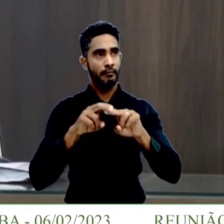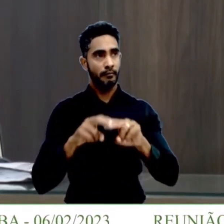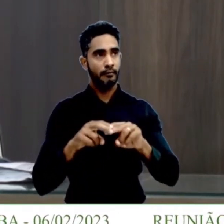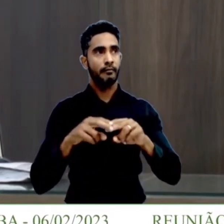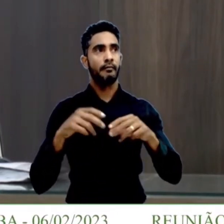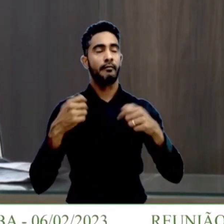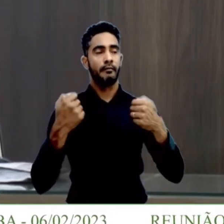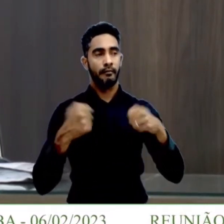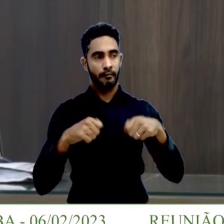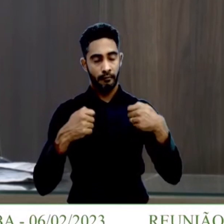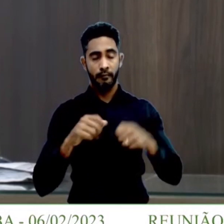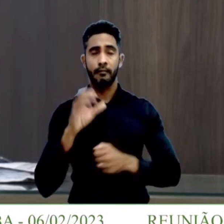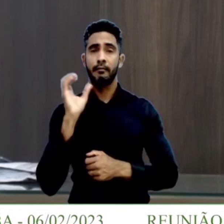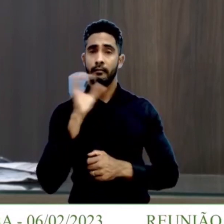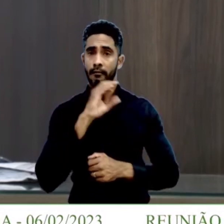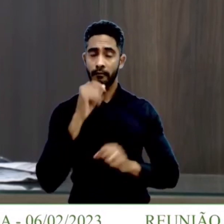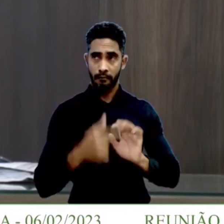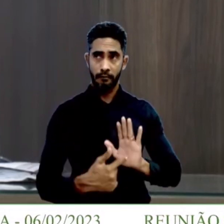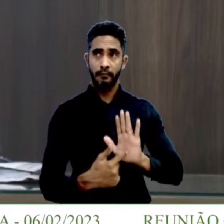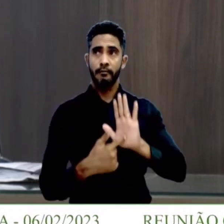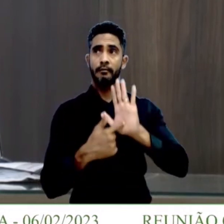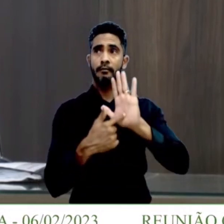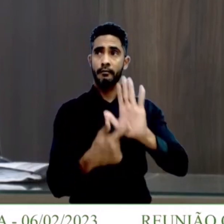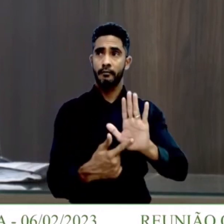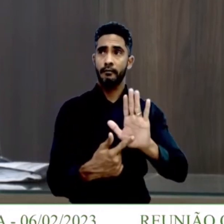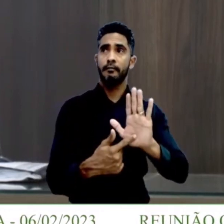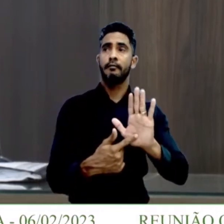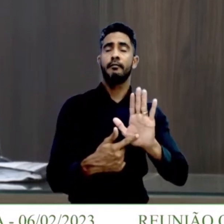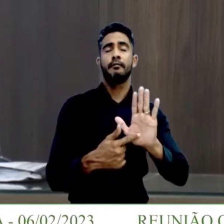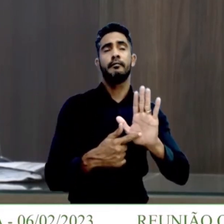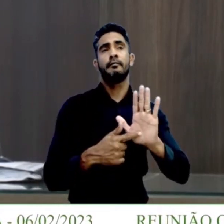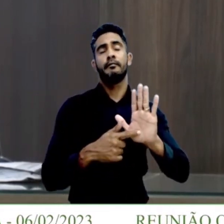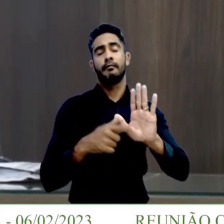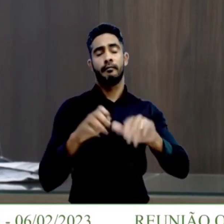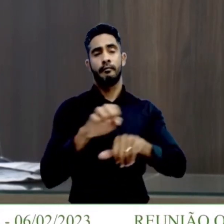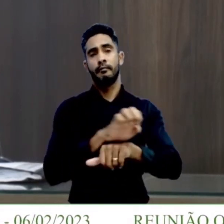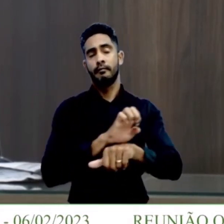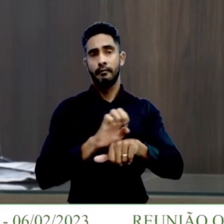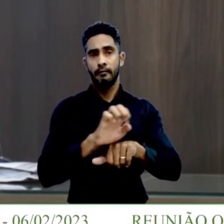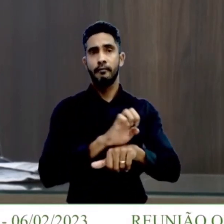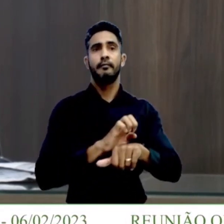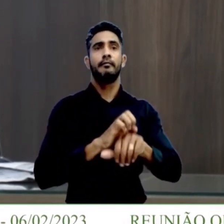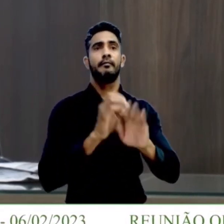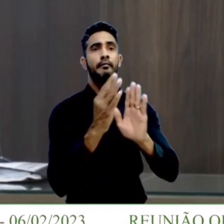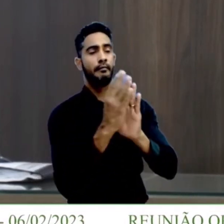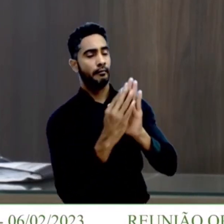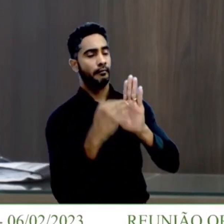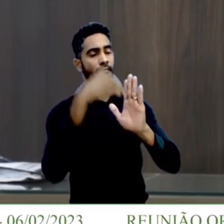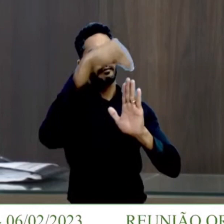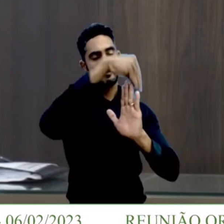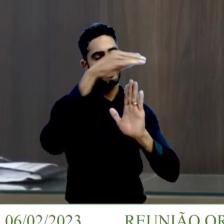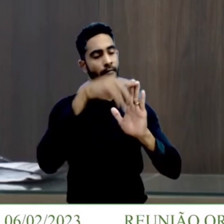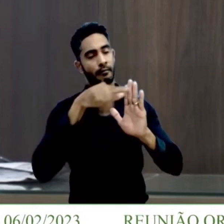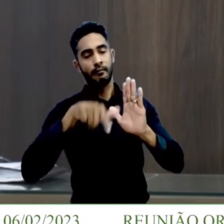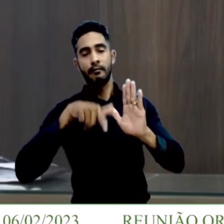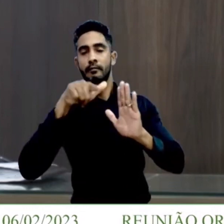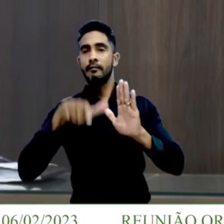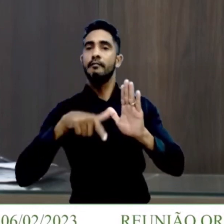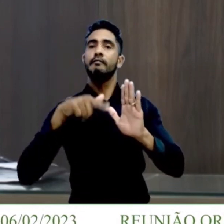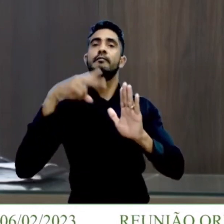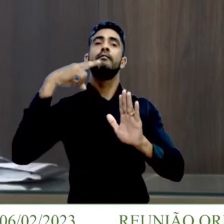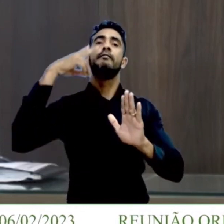faz-se necessário e urgente a apresentação por parte do Poder Executivo Municipal de uma agenda de trabalho com os